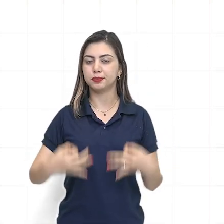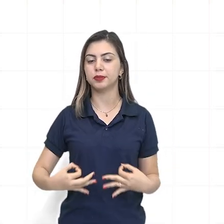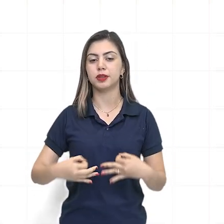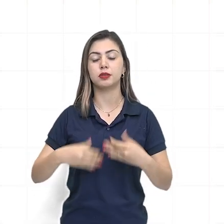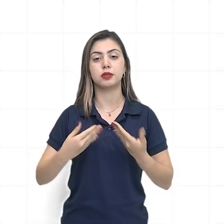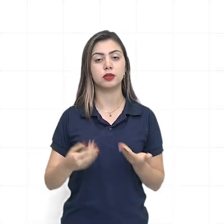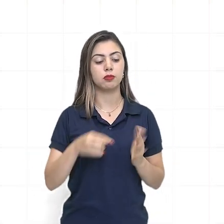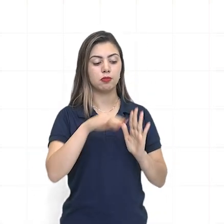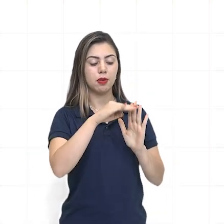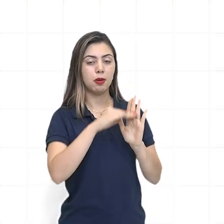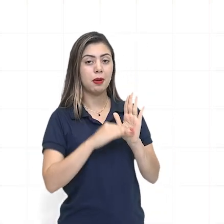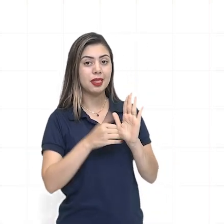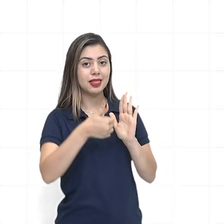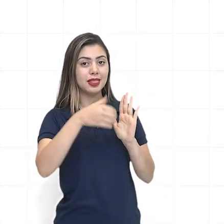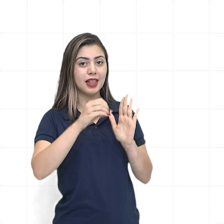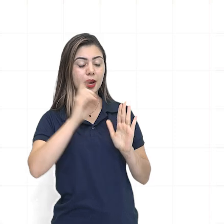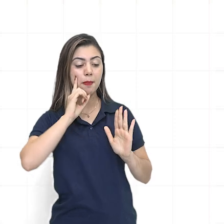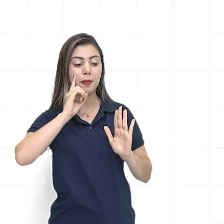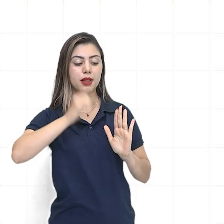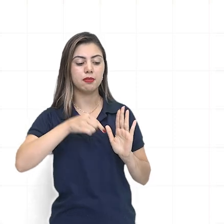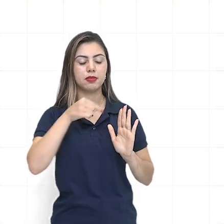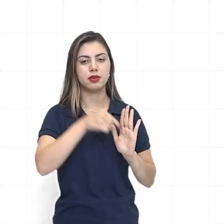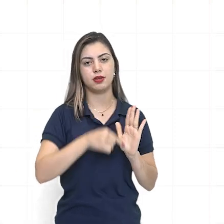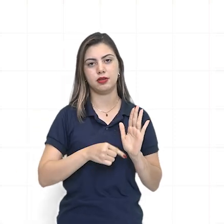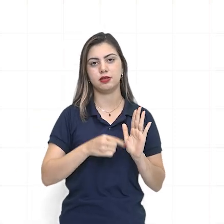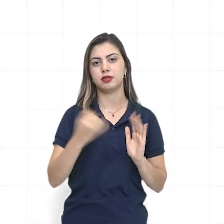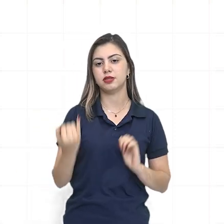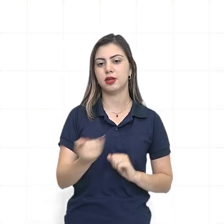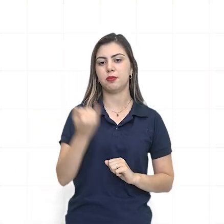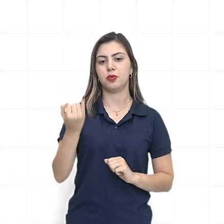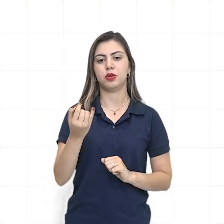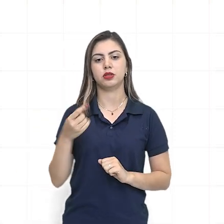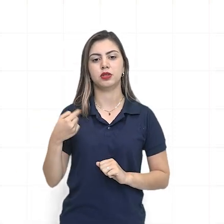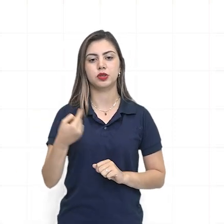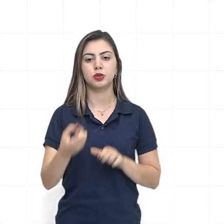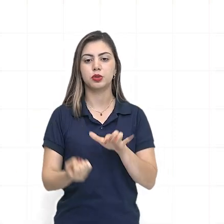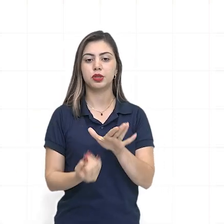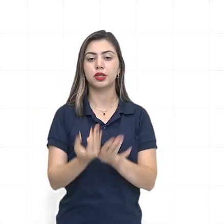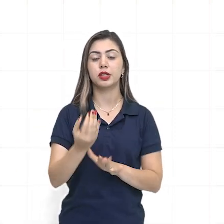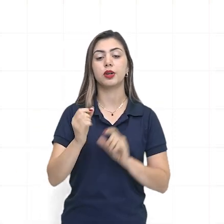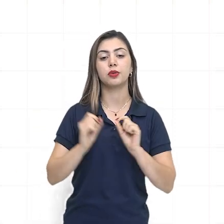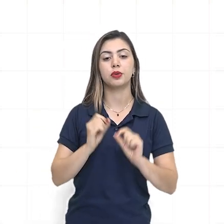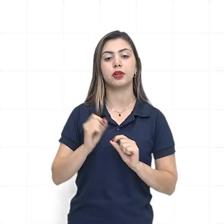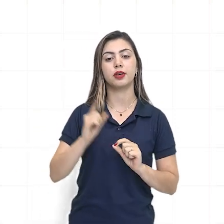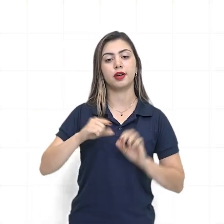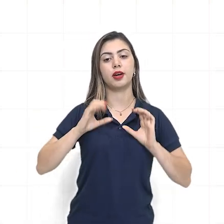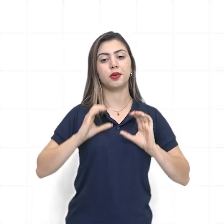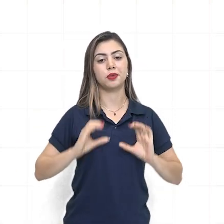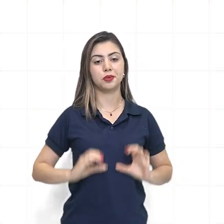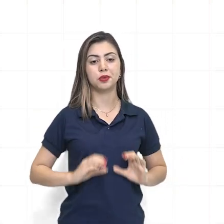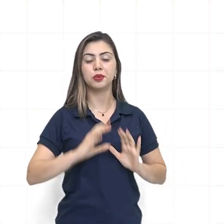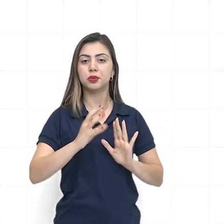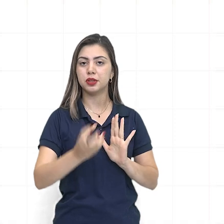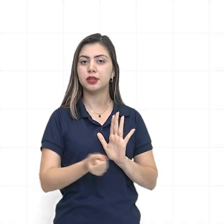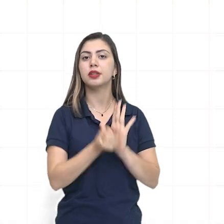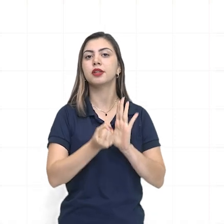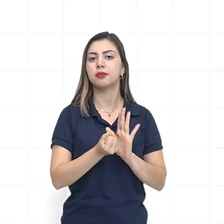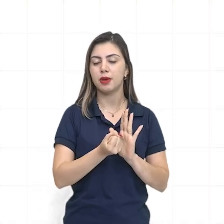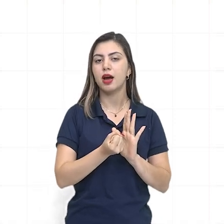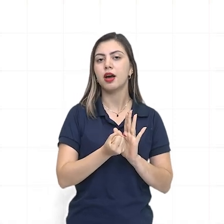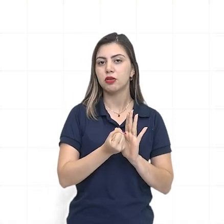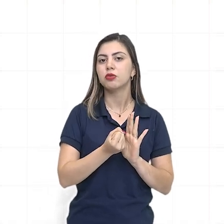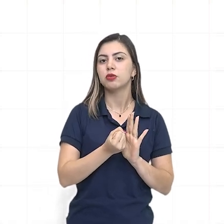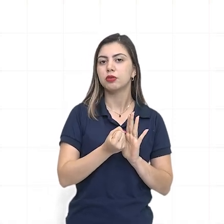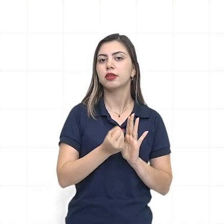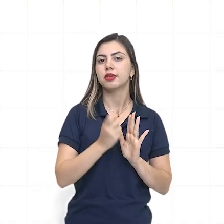mandamentos desempenharam um papel crucial na formação da ética e da identidade religiosa do povo